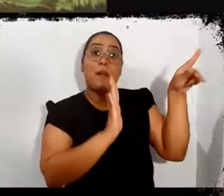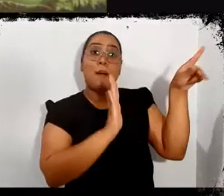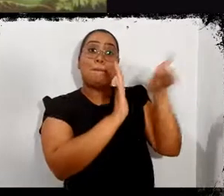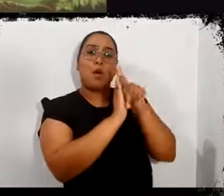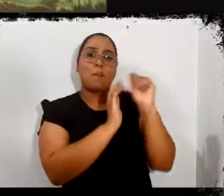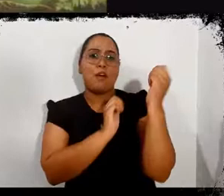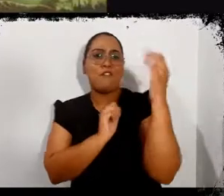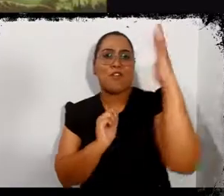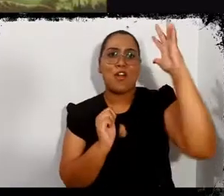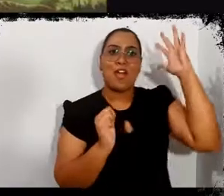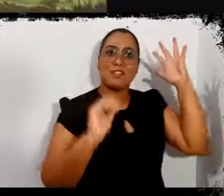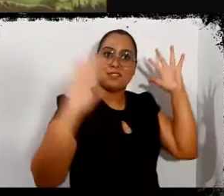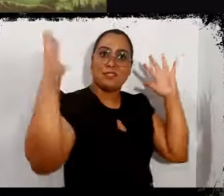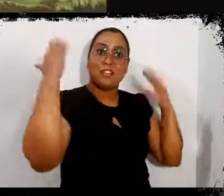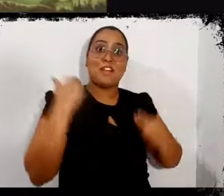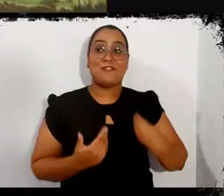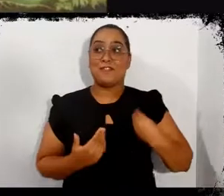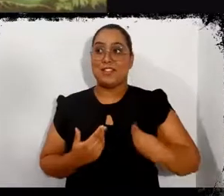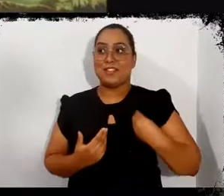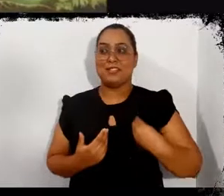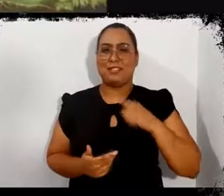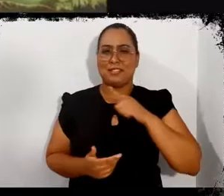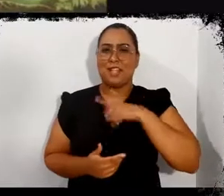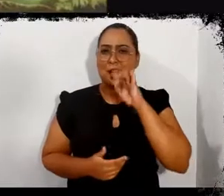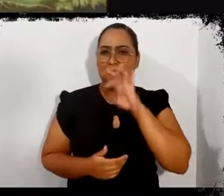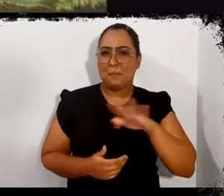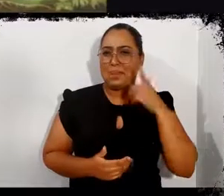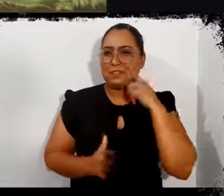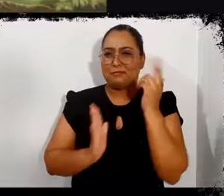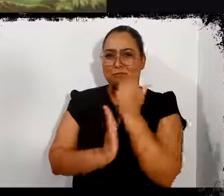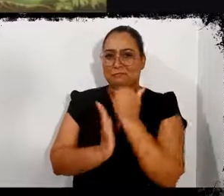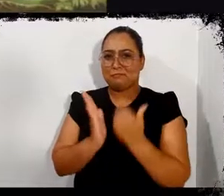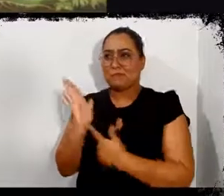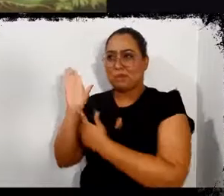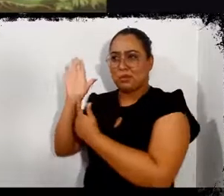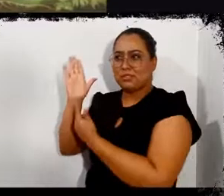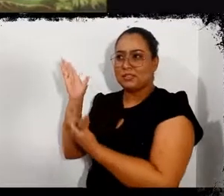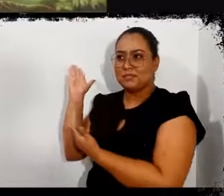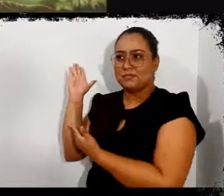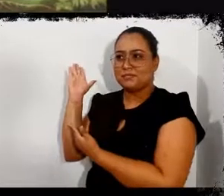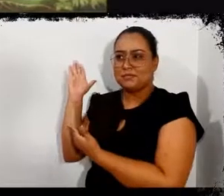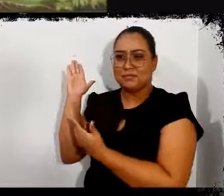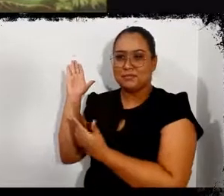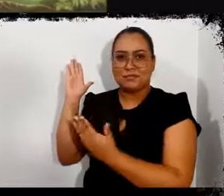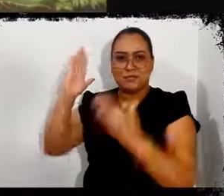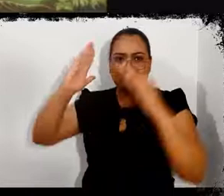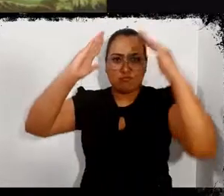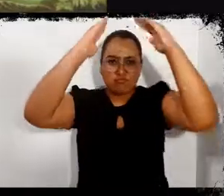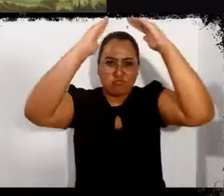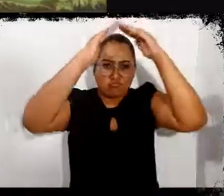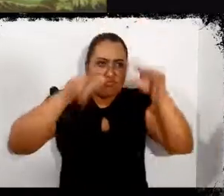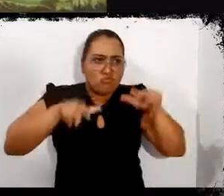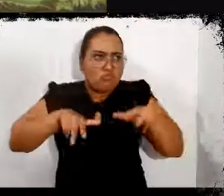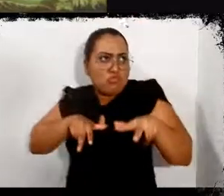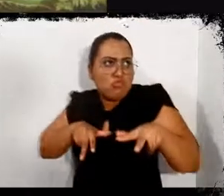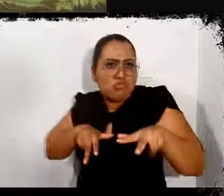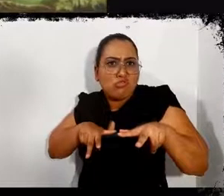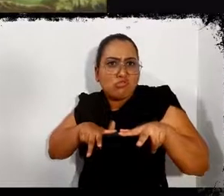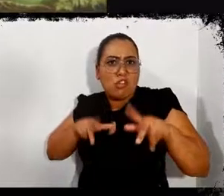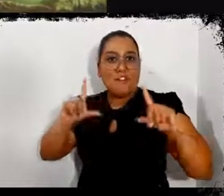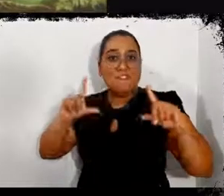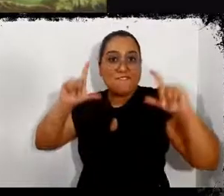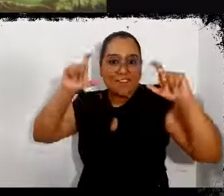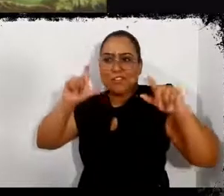Ora era benéfica, ora maléfica. Ela tanto podia ajudar como